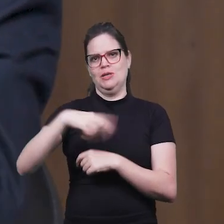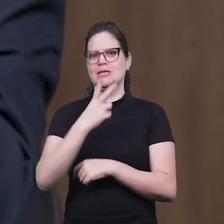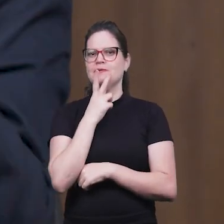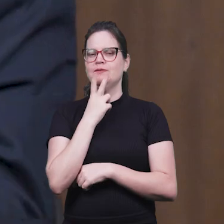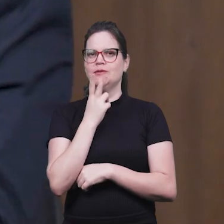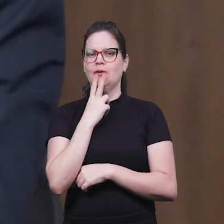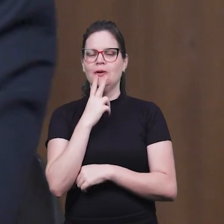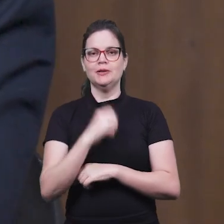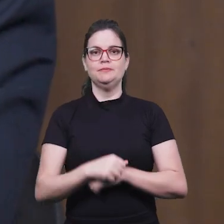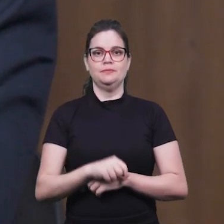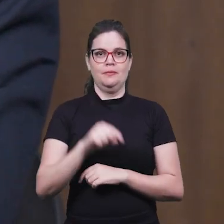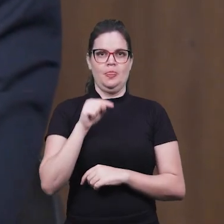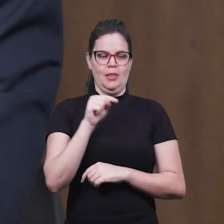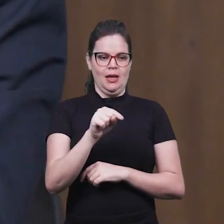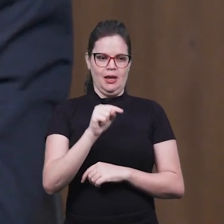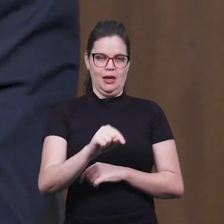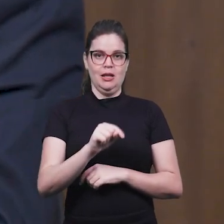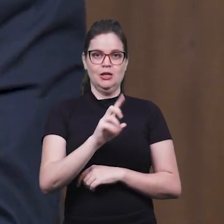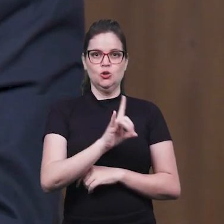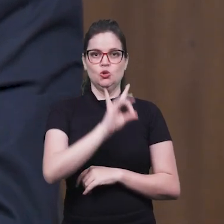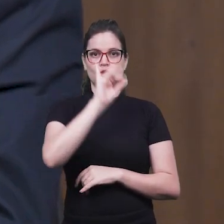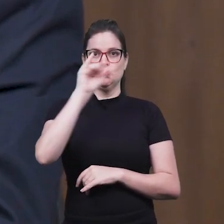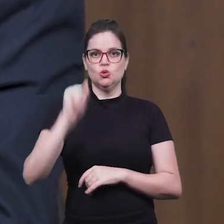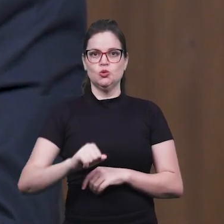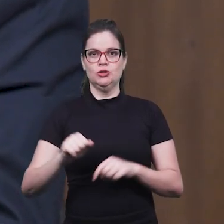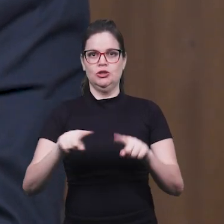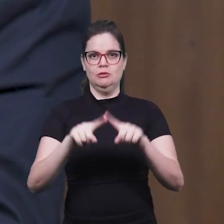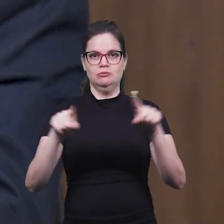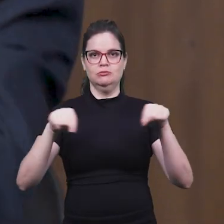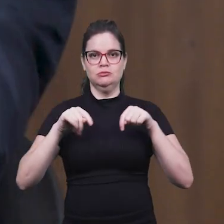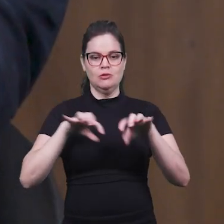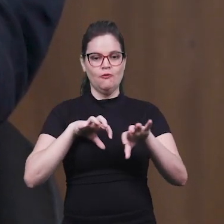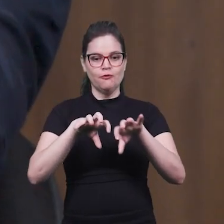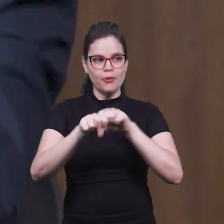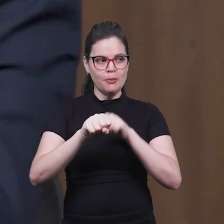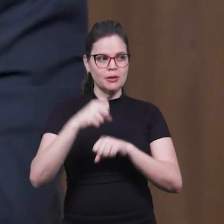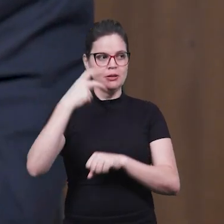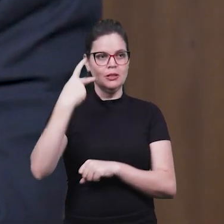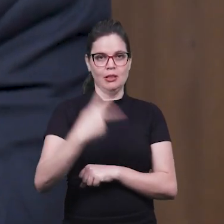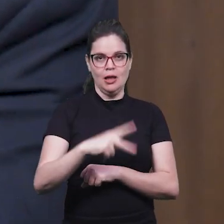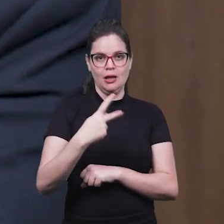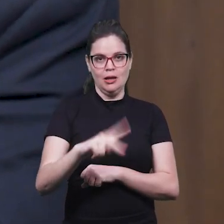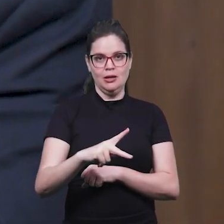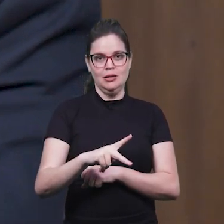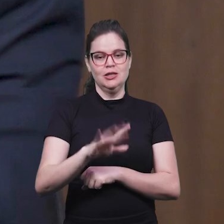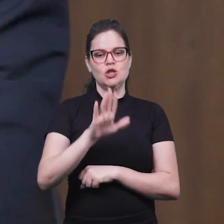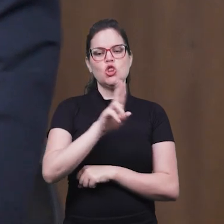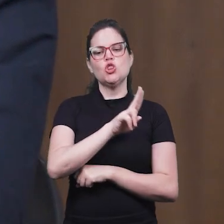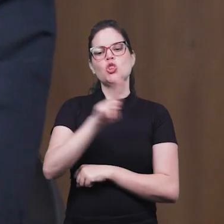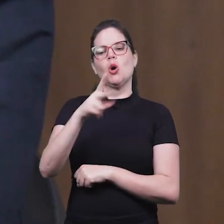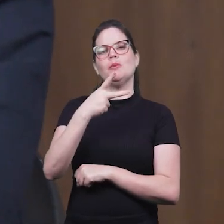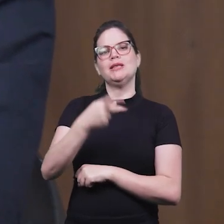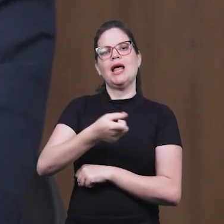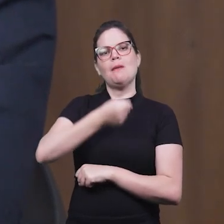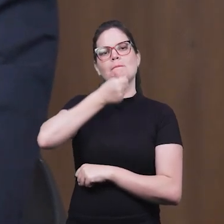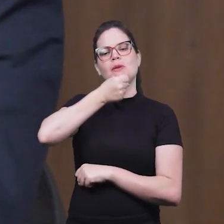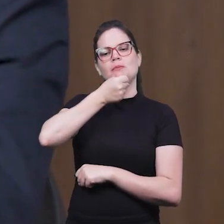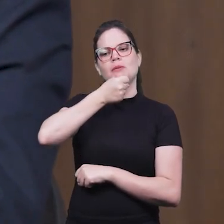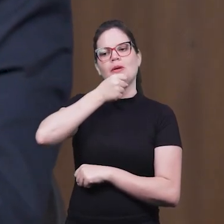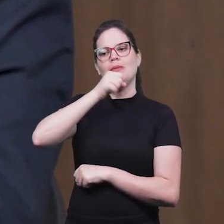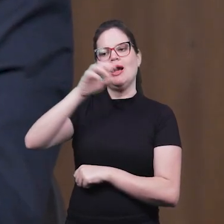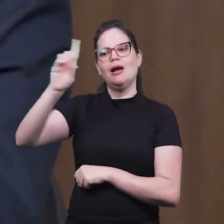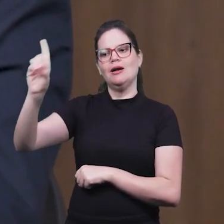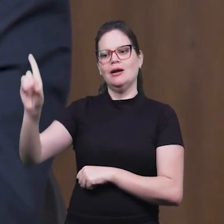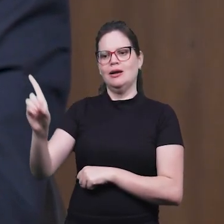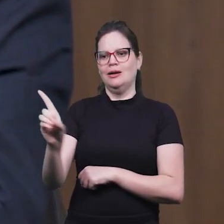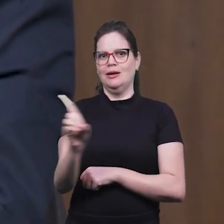de uma família famosa. No dia que da formatura, quando chamaram o nome dela lá no Teatro Glória, a plateia